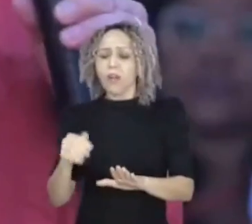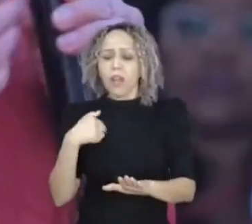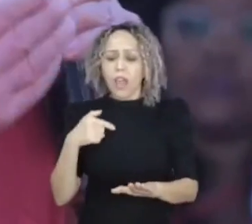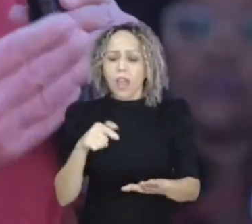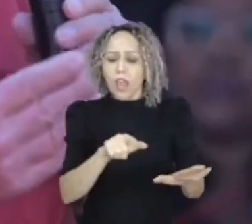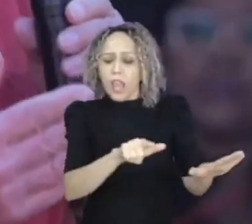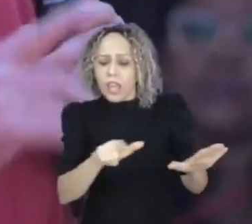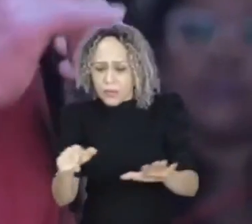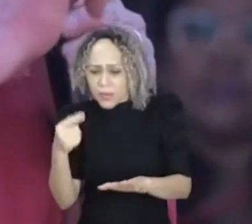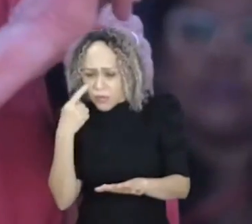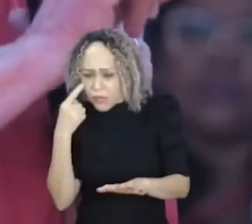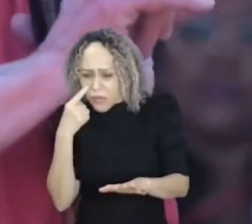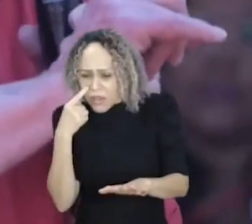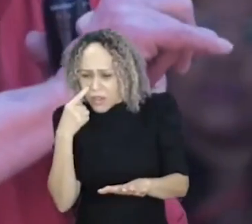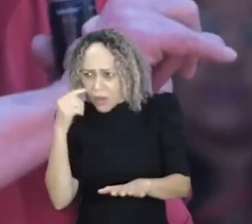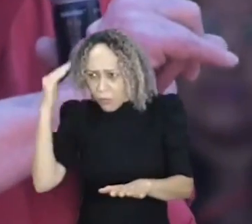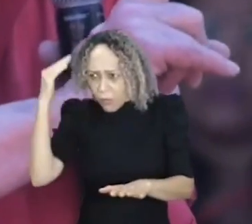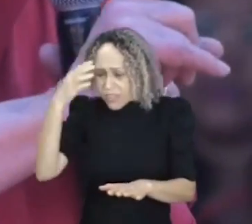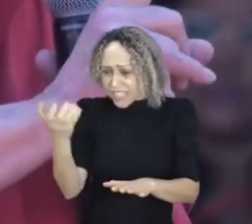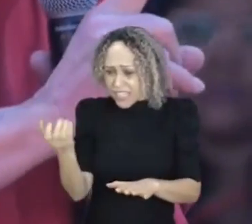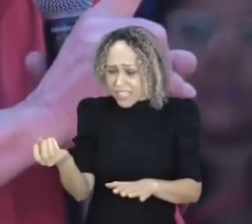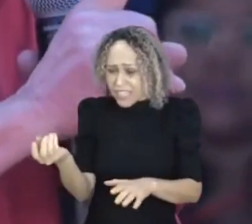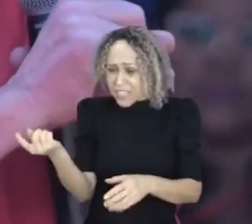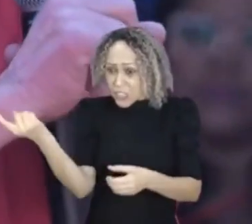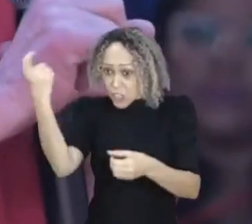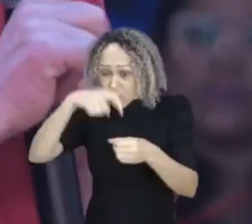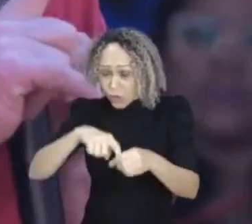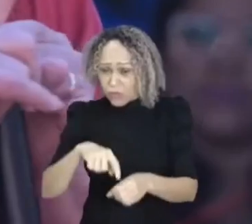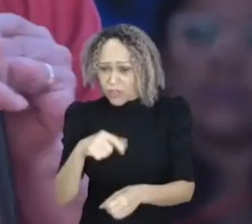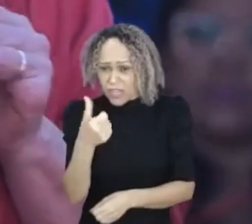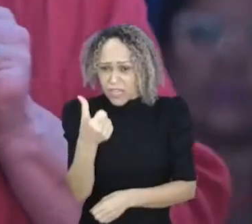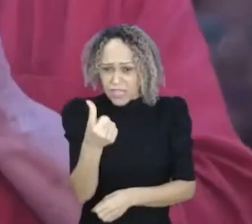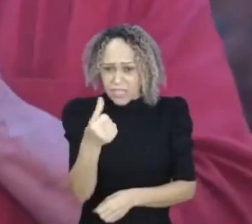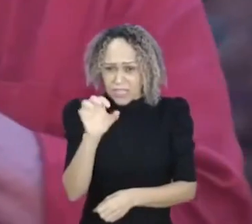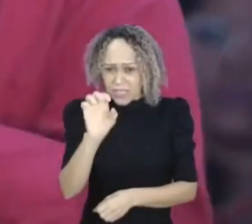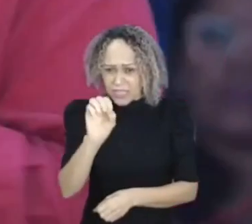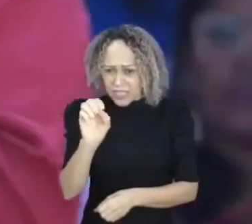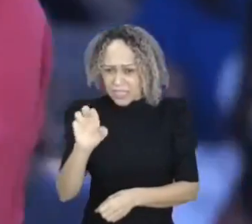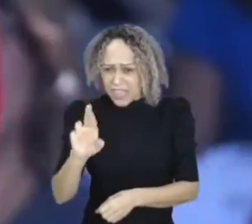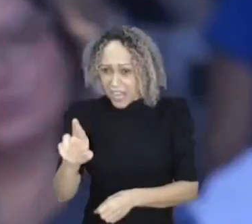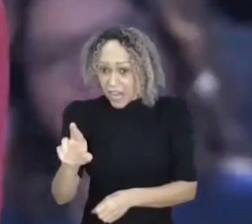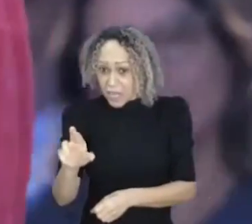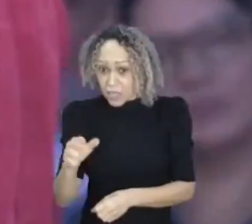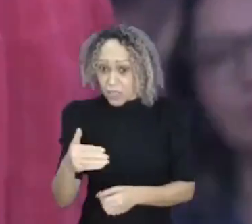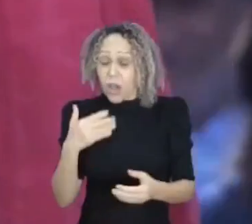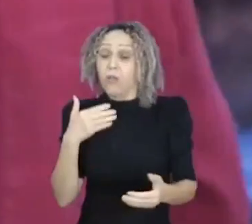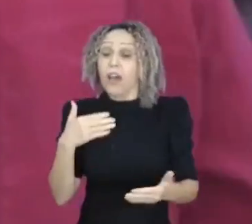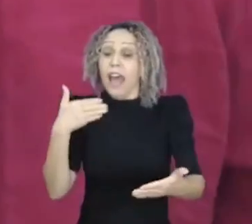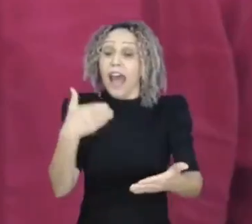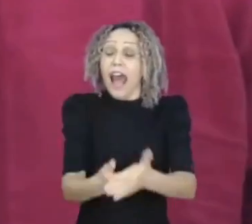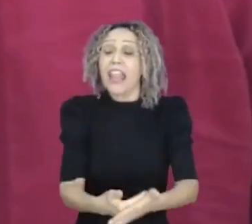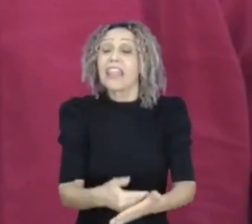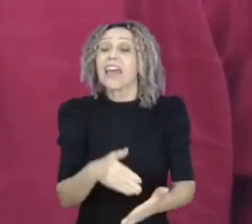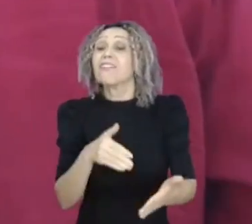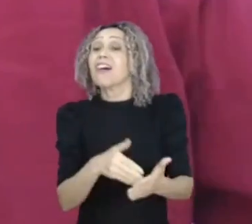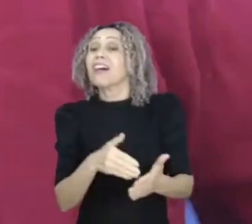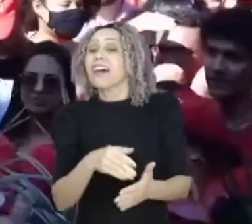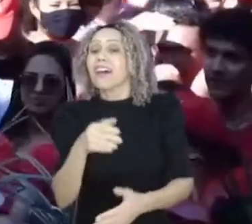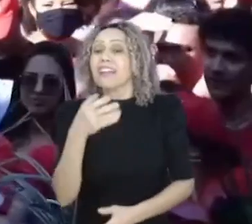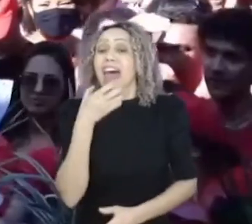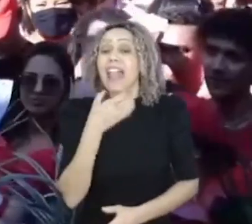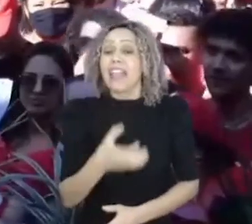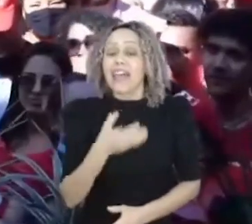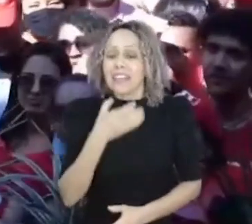vez R$ 600 até dezembro. Até dezembro. Ele quer dar R$ 1.000 para motorista de